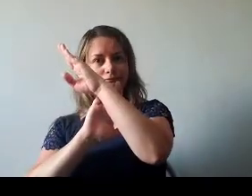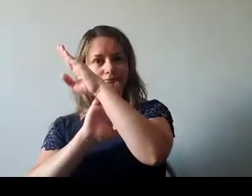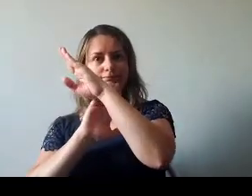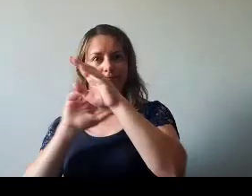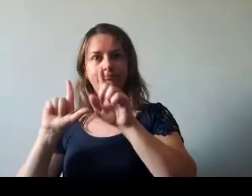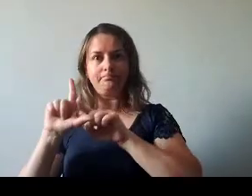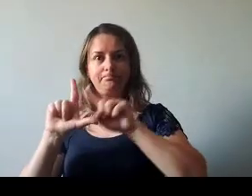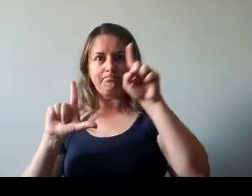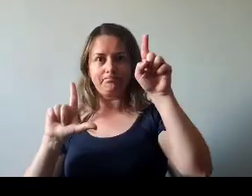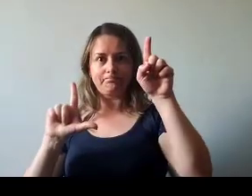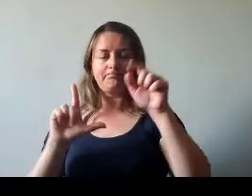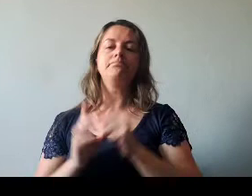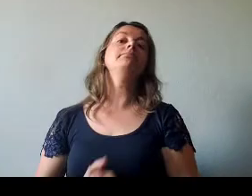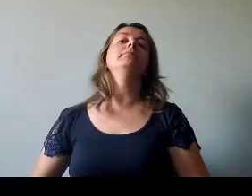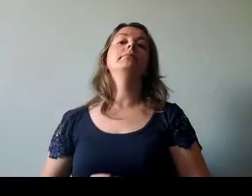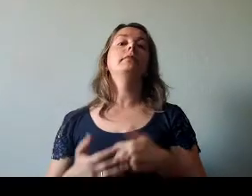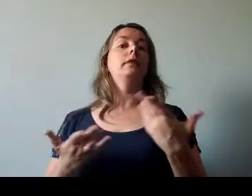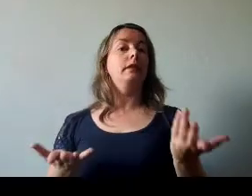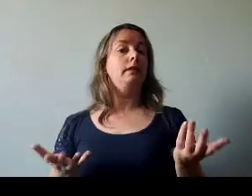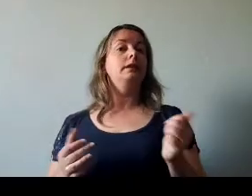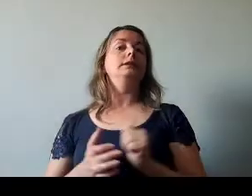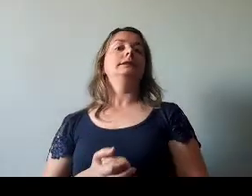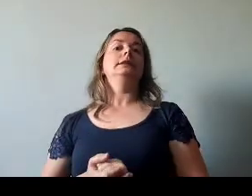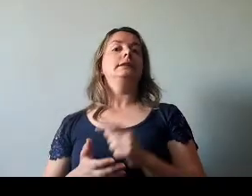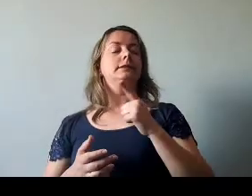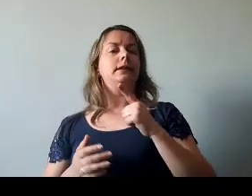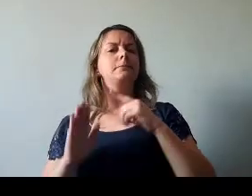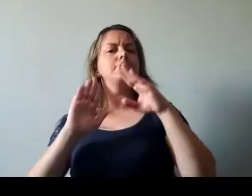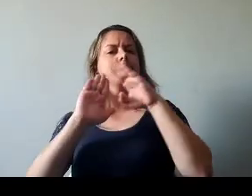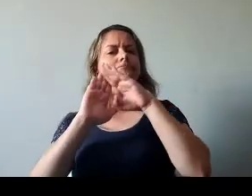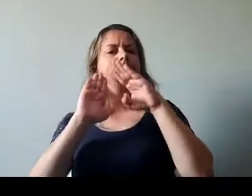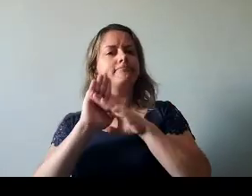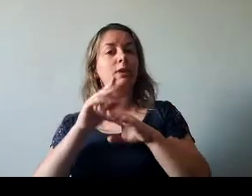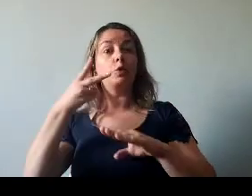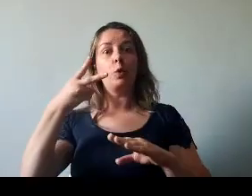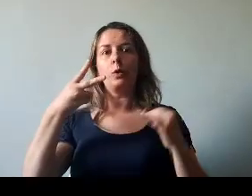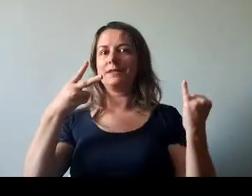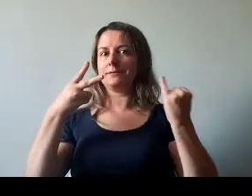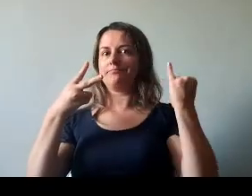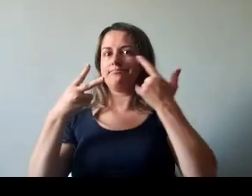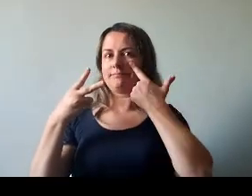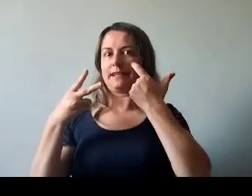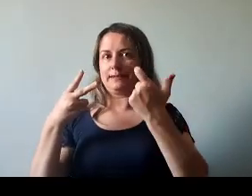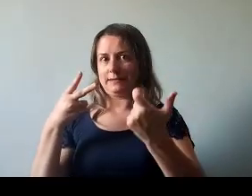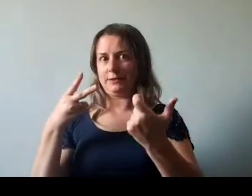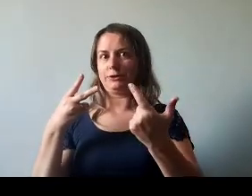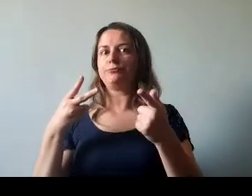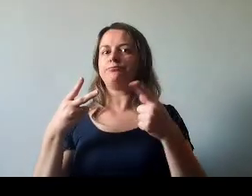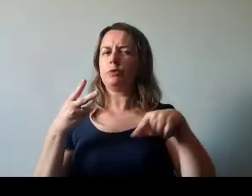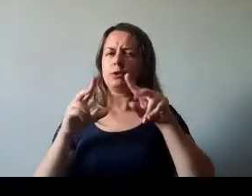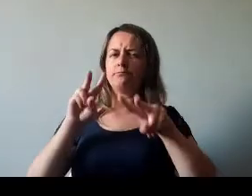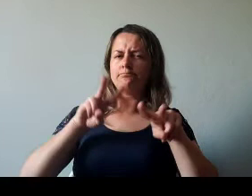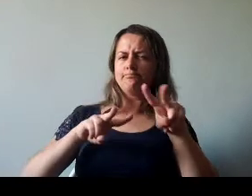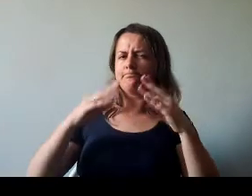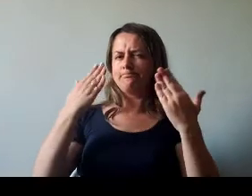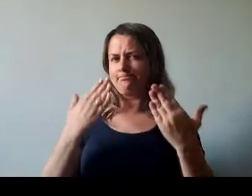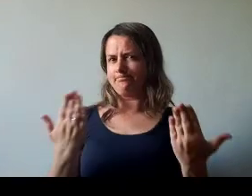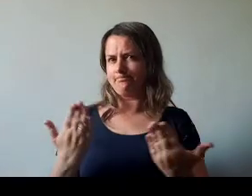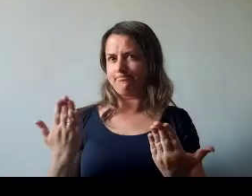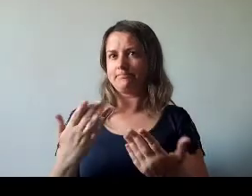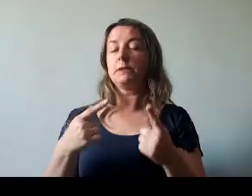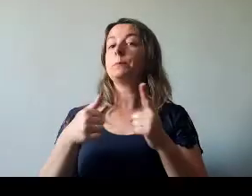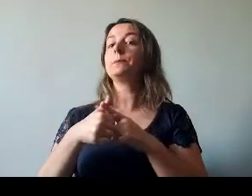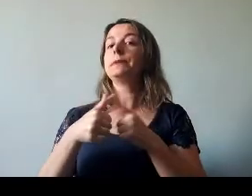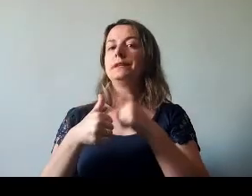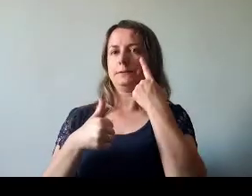Bom, esse gráfico tem duas propriedades interessantes que a gente vai analisar aqui agora. A primeira propriedade